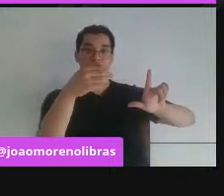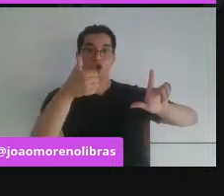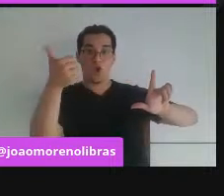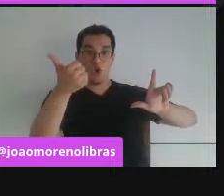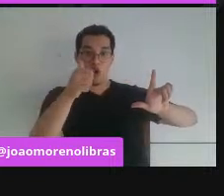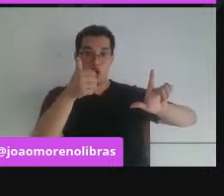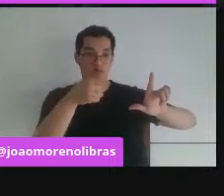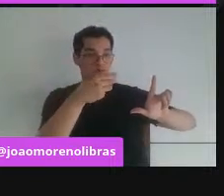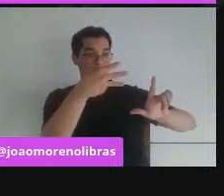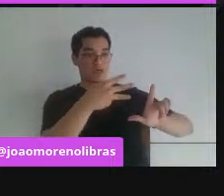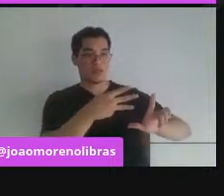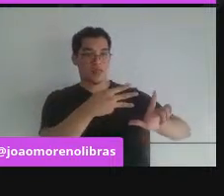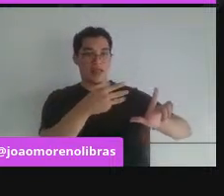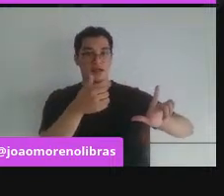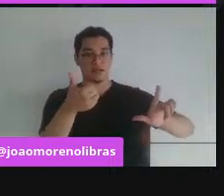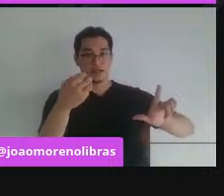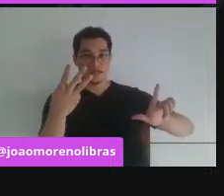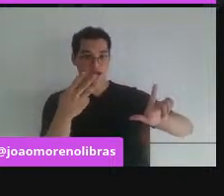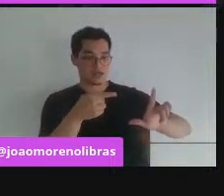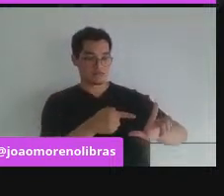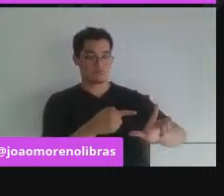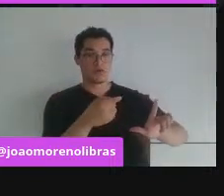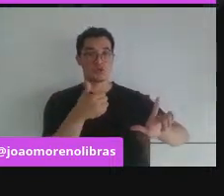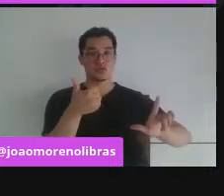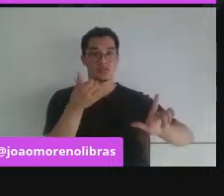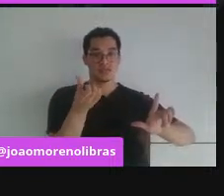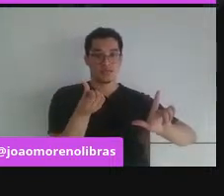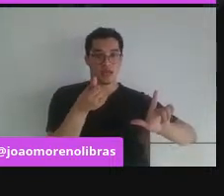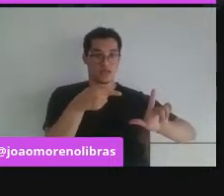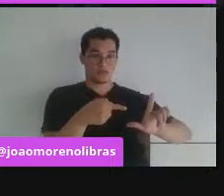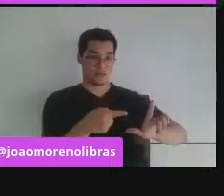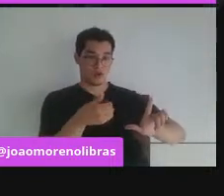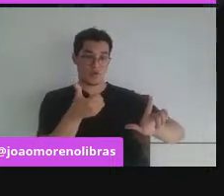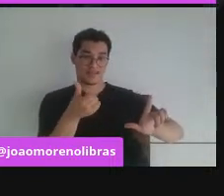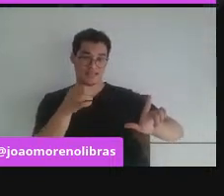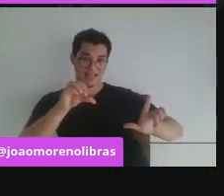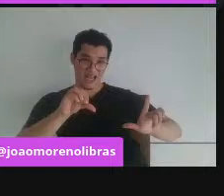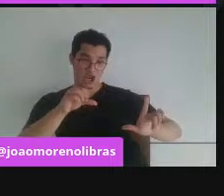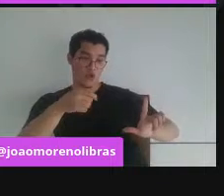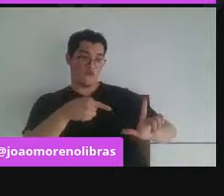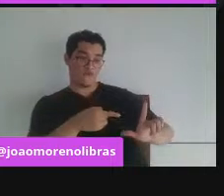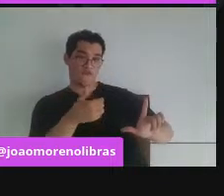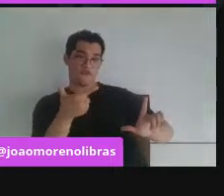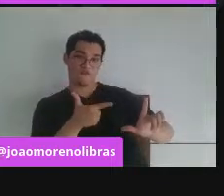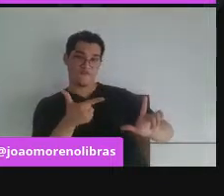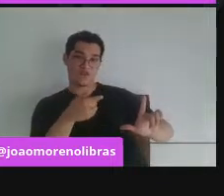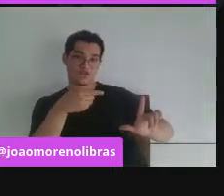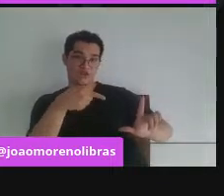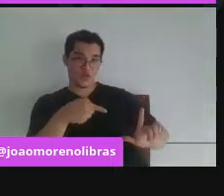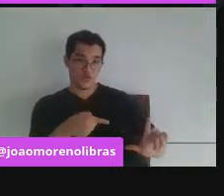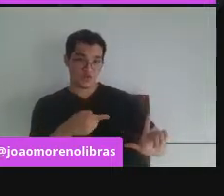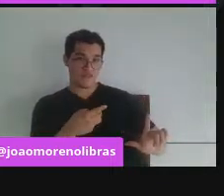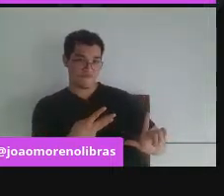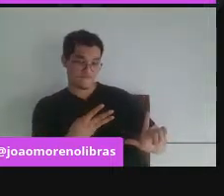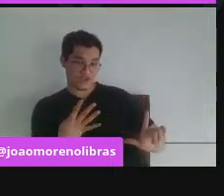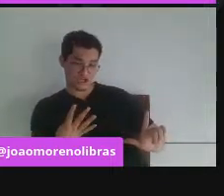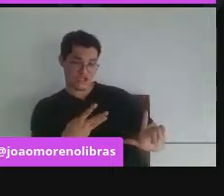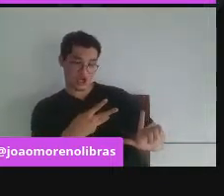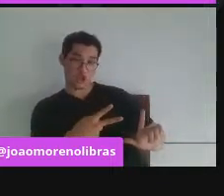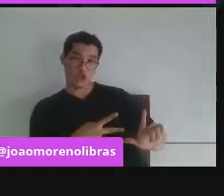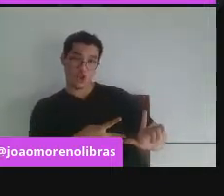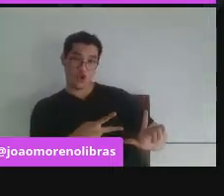com 16, 1 com 19, 1 com 22, e 2 com 23. Então, a gente vê que